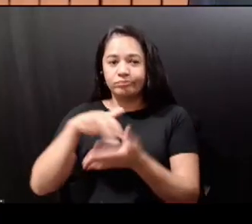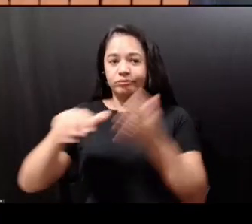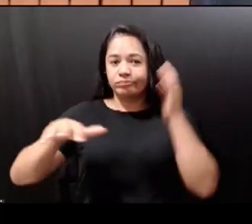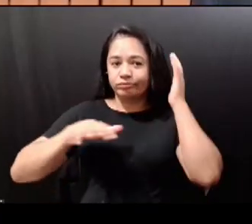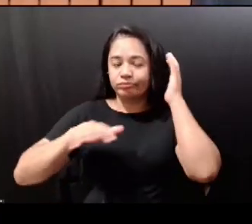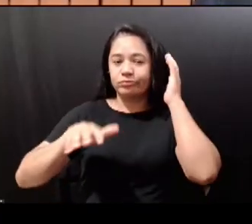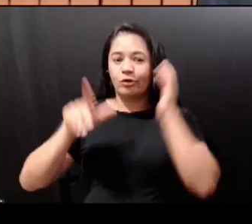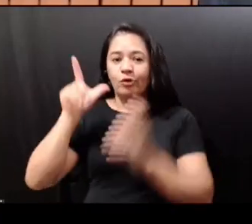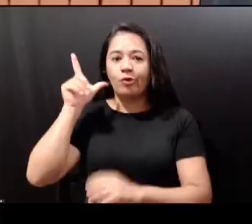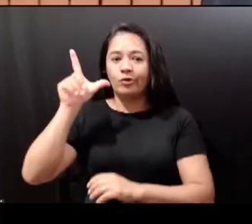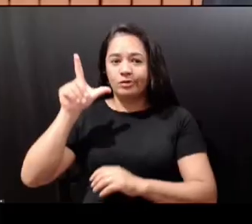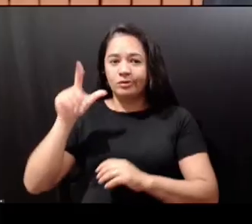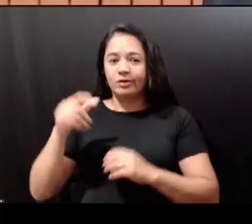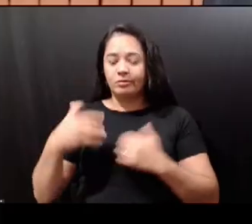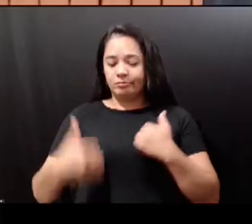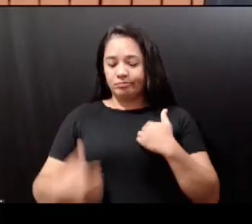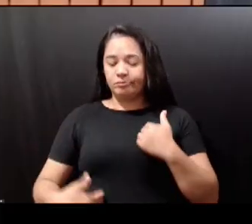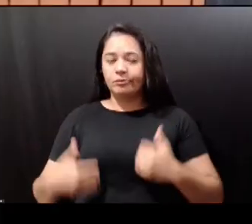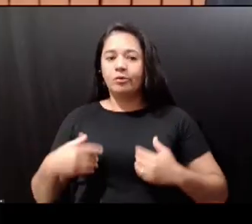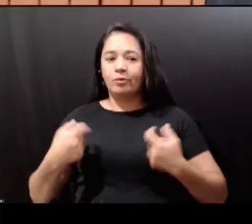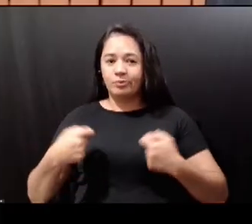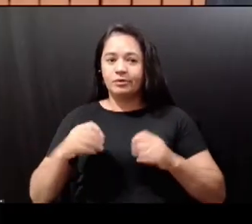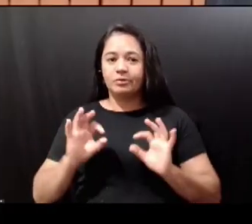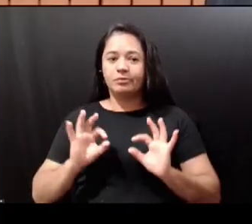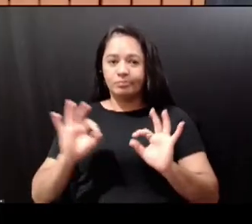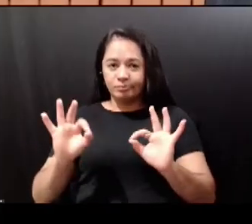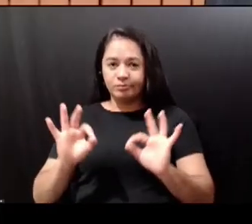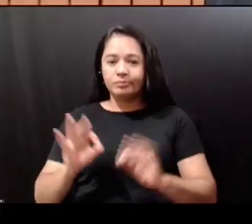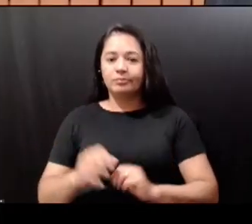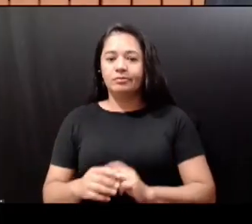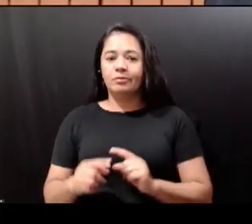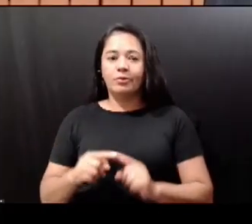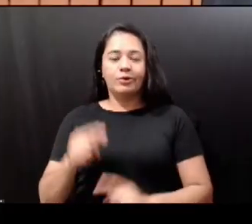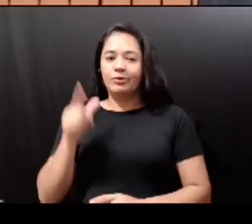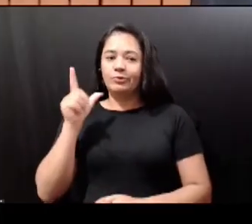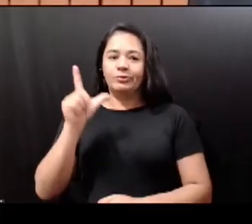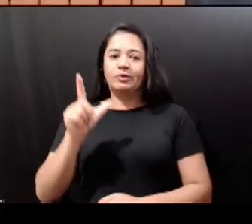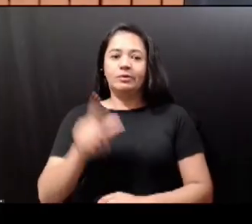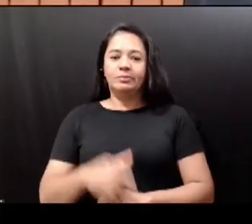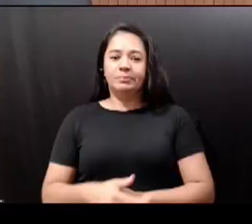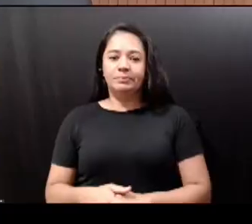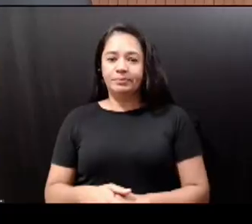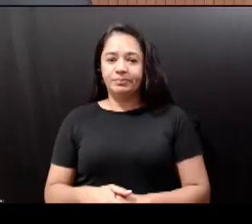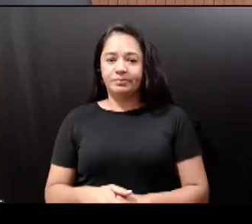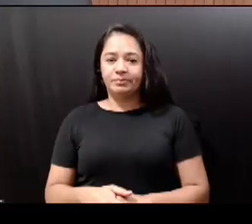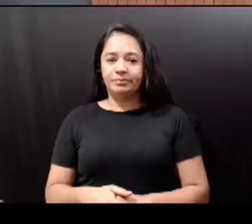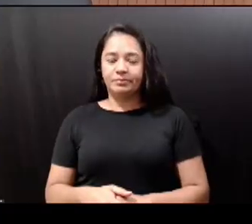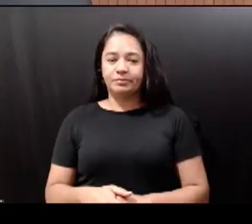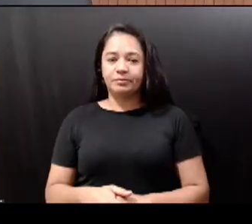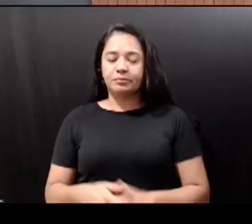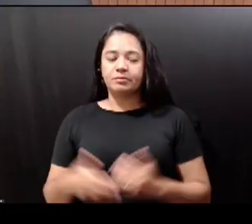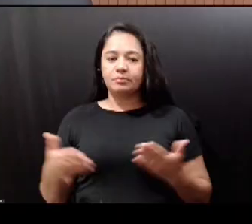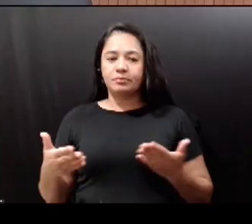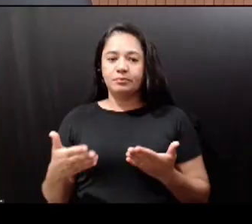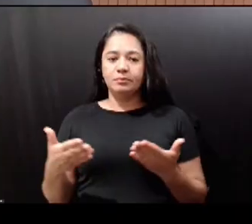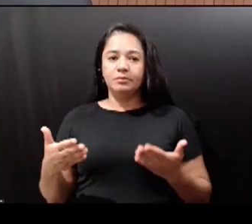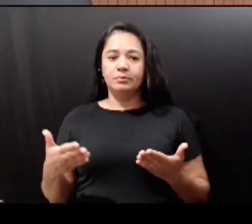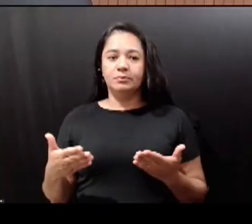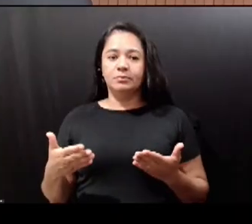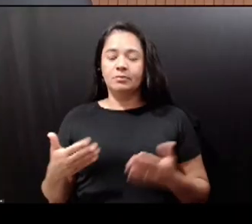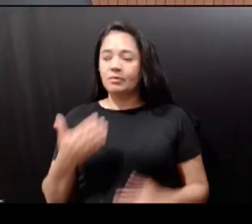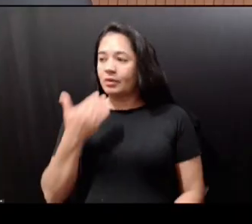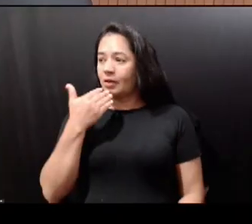aí com o seu corpo em dia, senão não aguenta, né, vereador? Não aguenta. Eu passo a palavra agora e peço já o voto ao